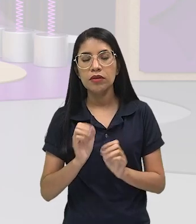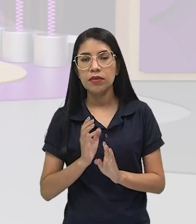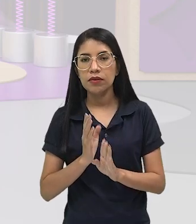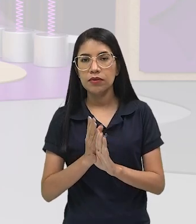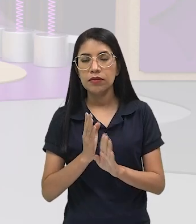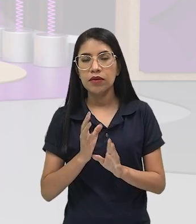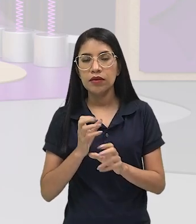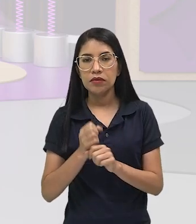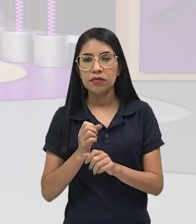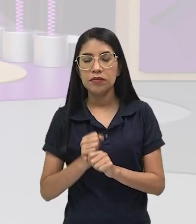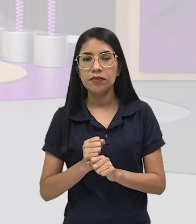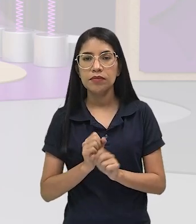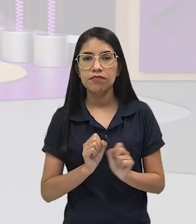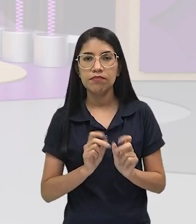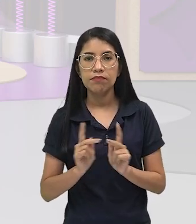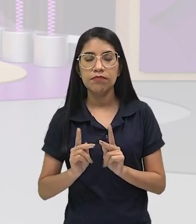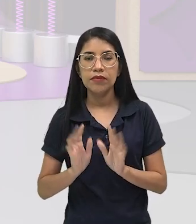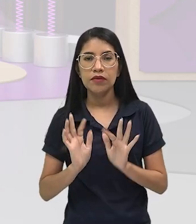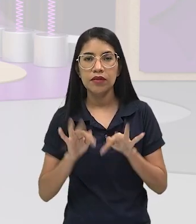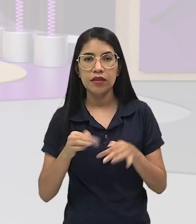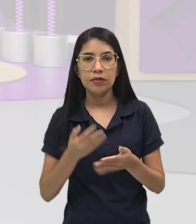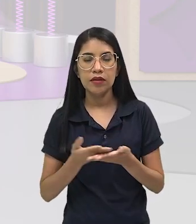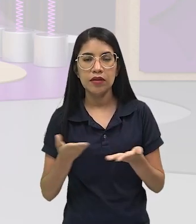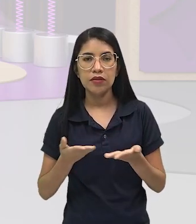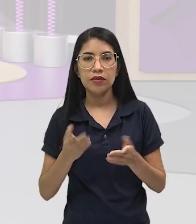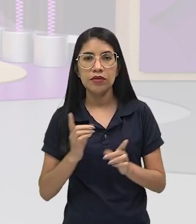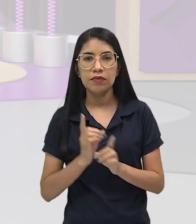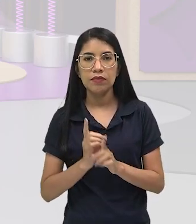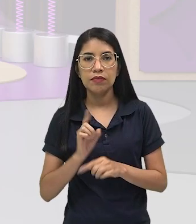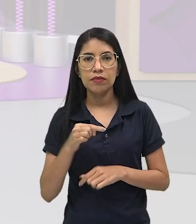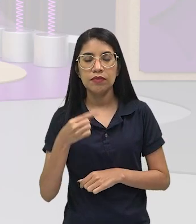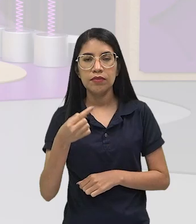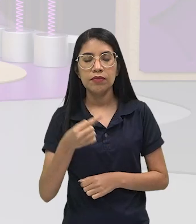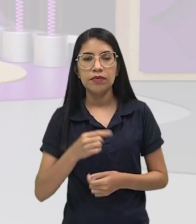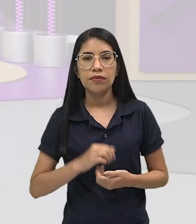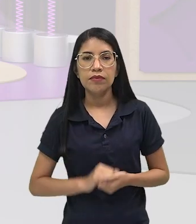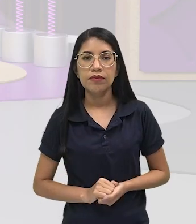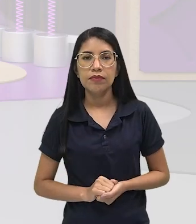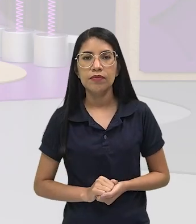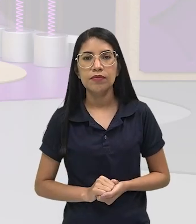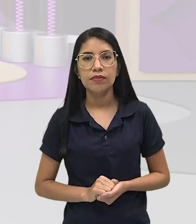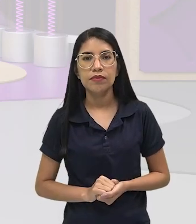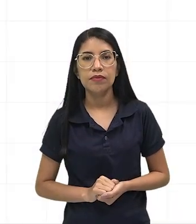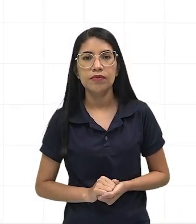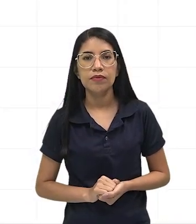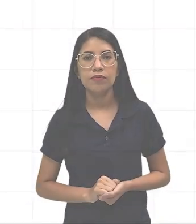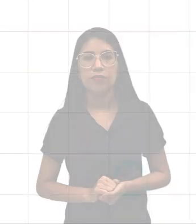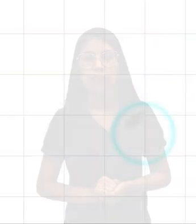variáveis. Beleza? Eu vou ficando por aqui e espero que vocês tenham gostado.